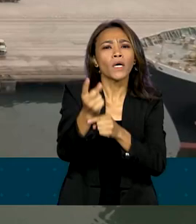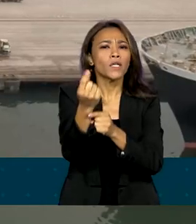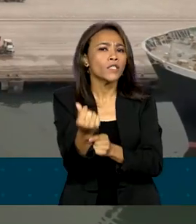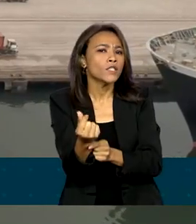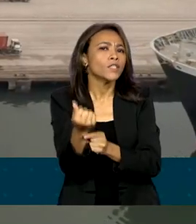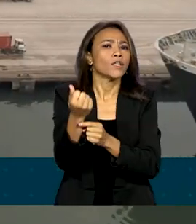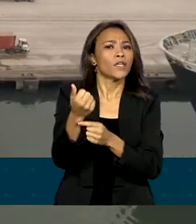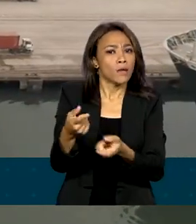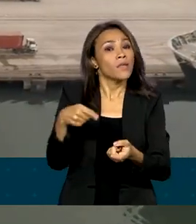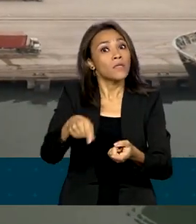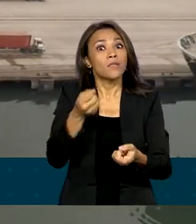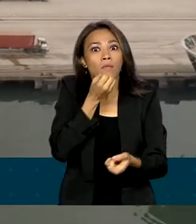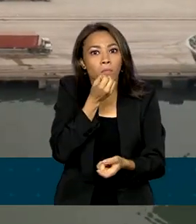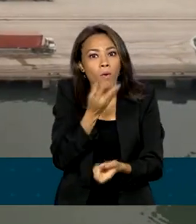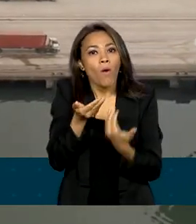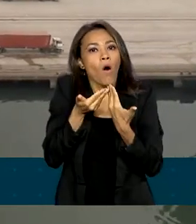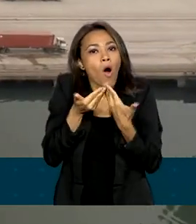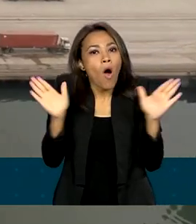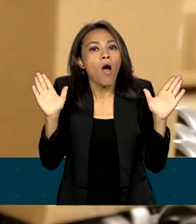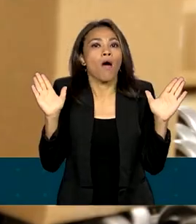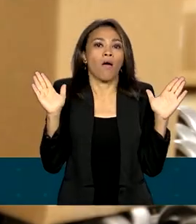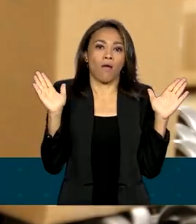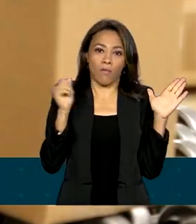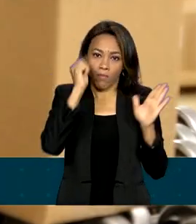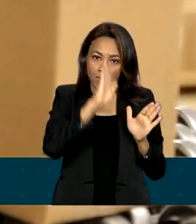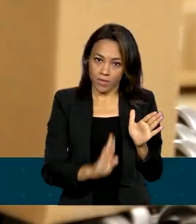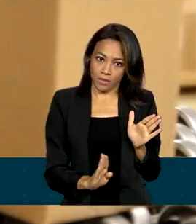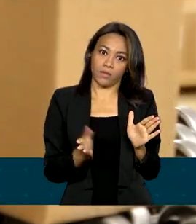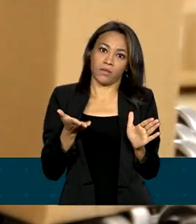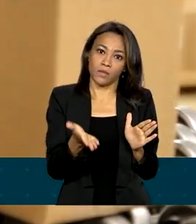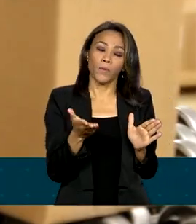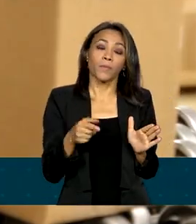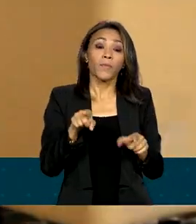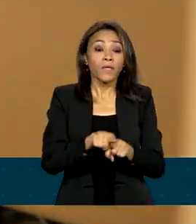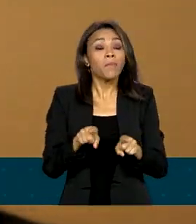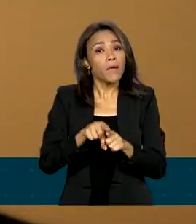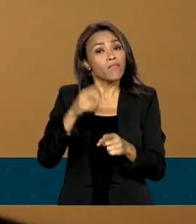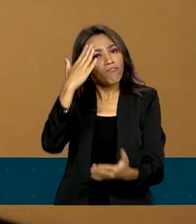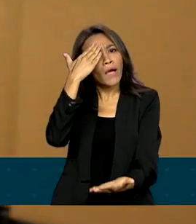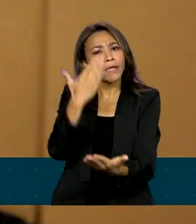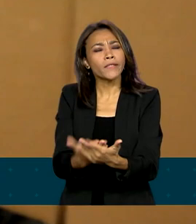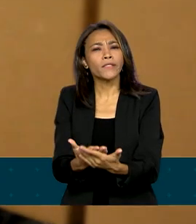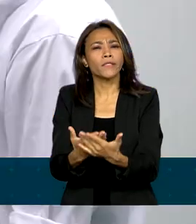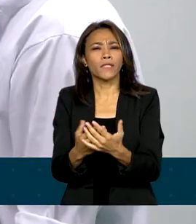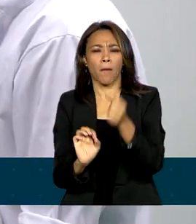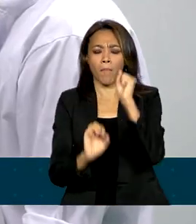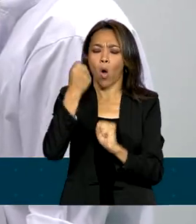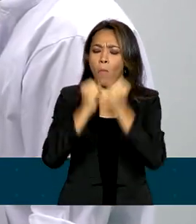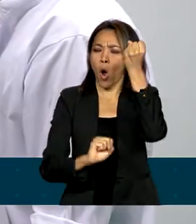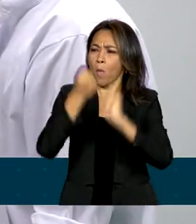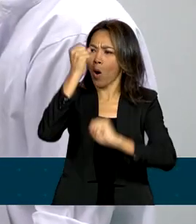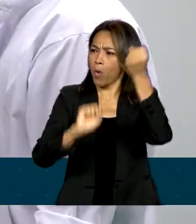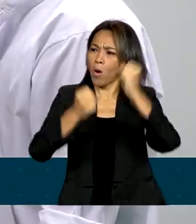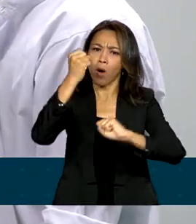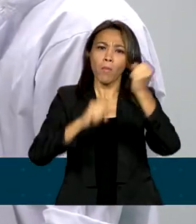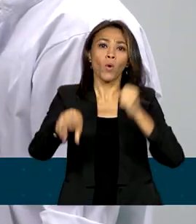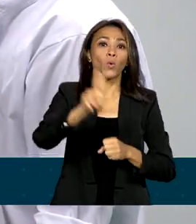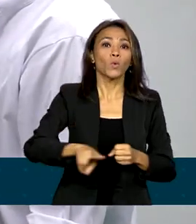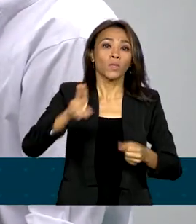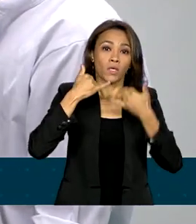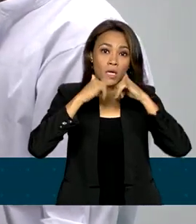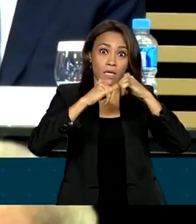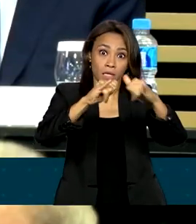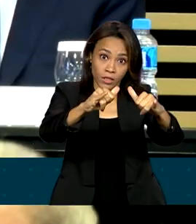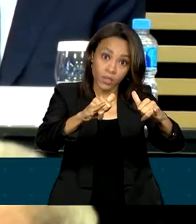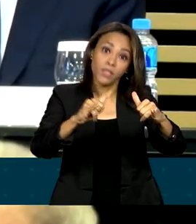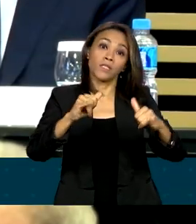para a abertura de oportunidades para o Brasil. Disse ainda que aposta na reindustrialização com o uso de fontes limpas de